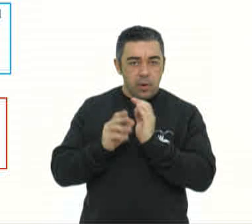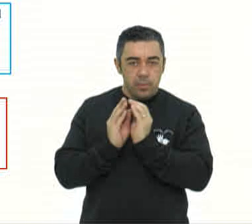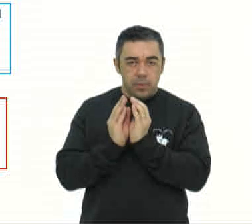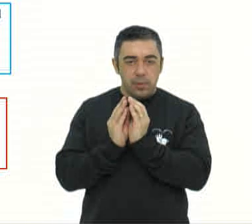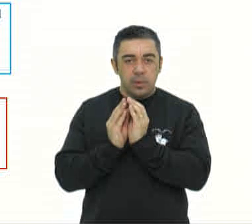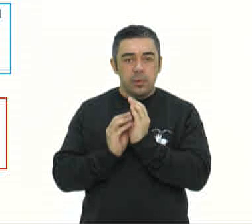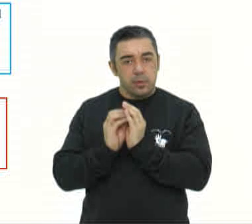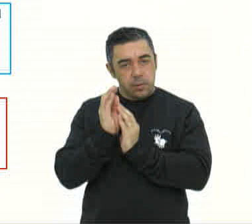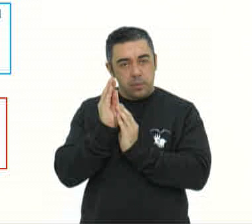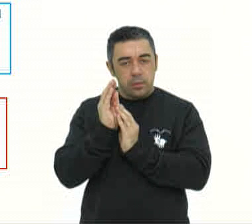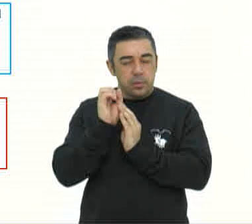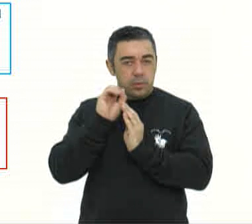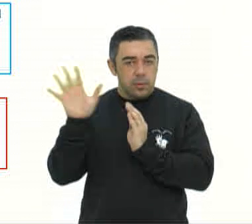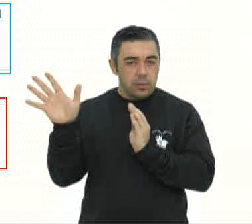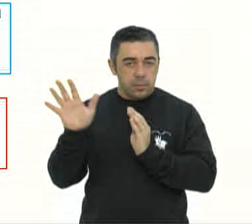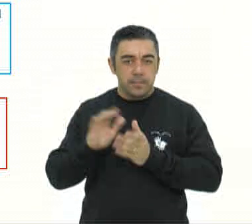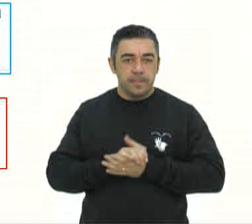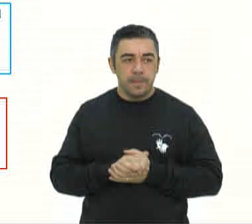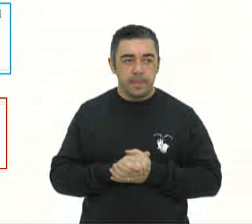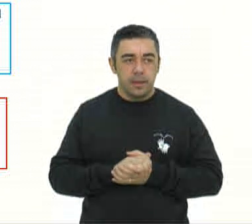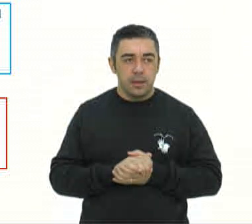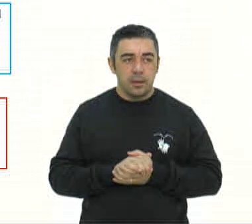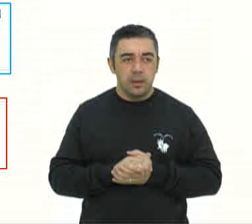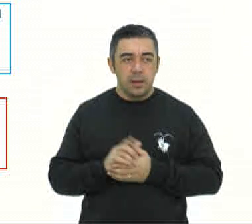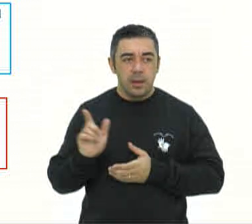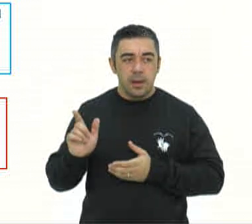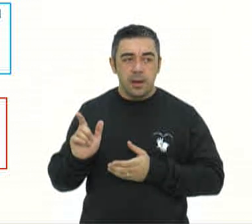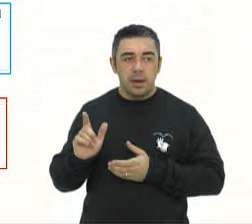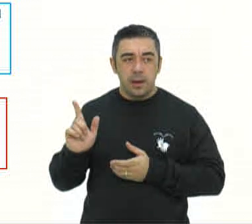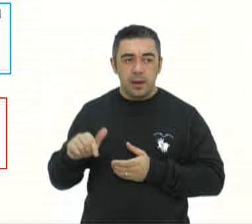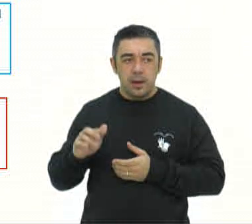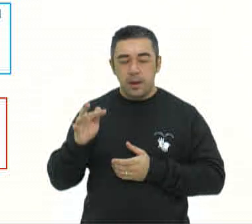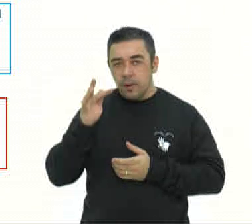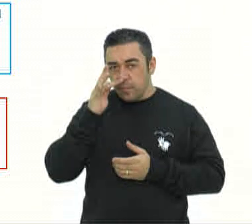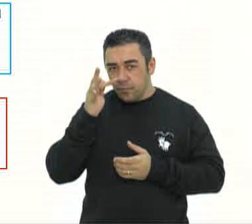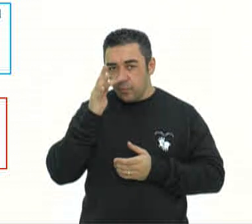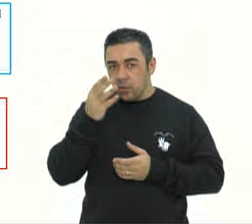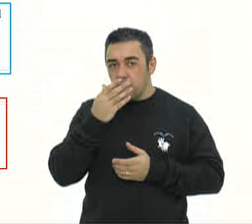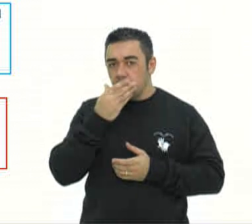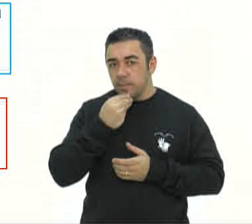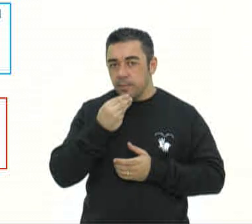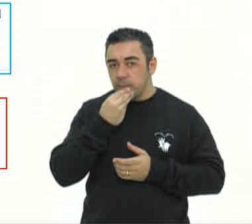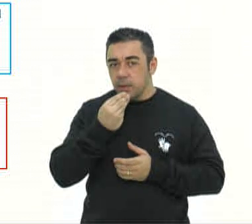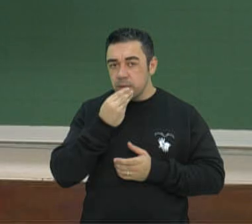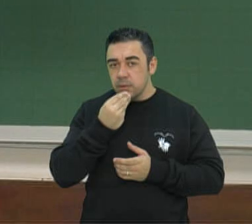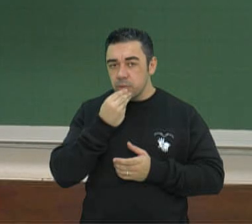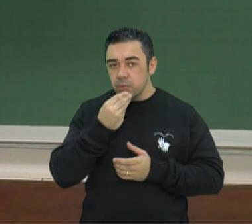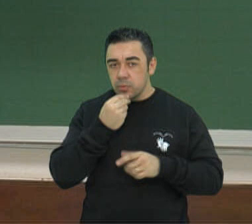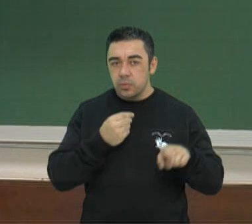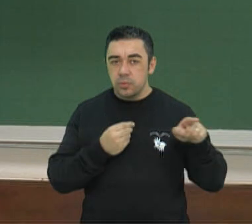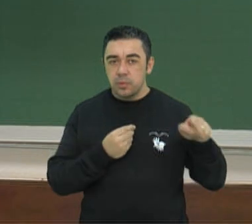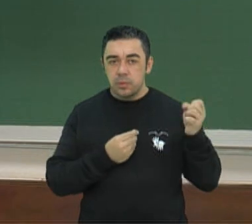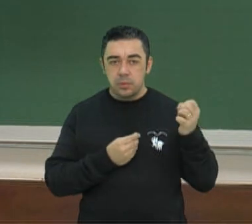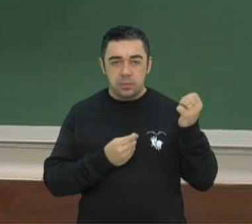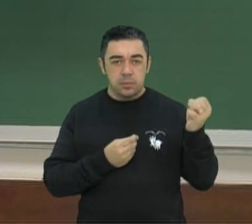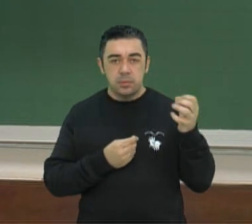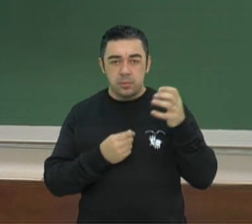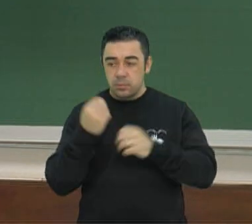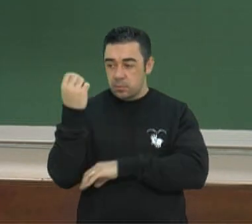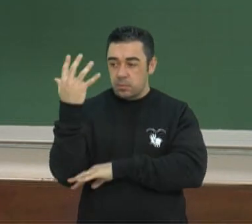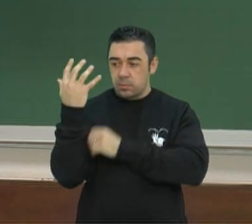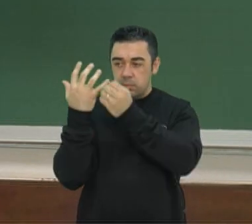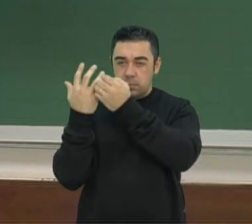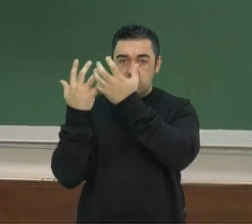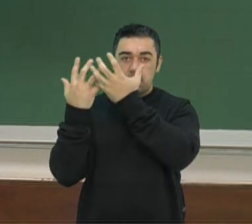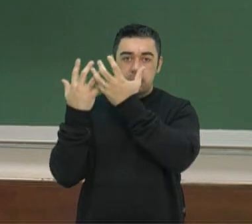certo? E nessa fase que elas nascem, ó, as flores masculinas das plantas vão ficar maduras. Então, conforme as